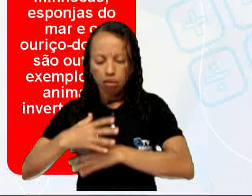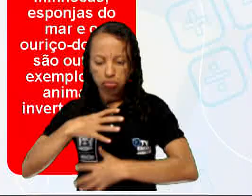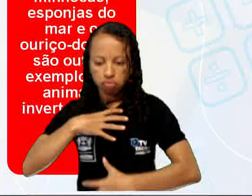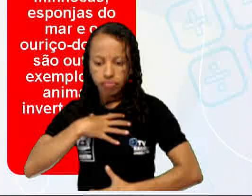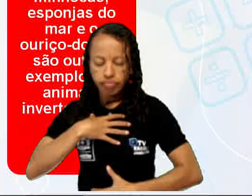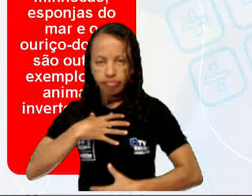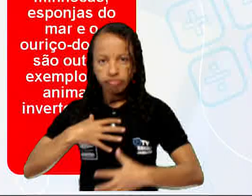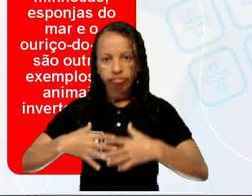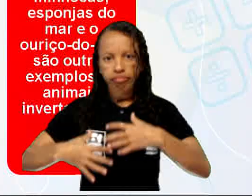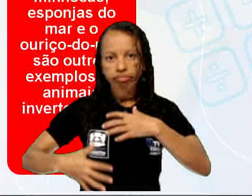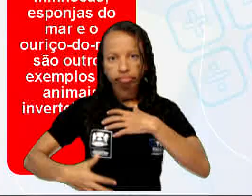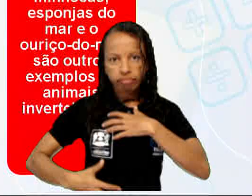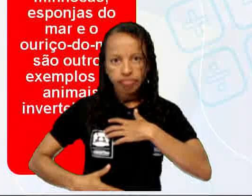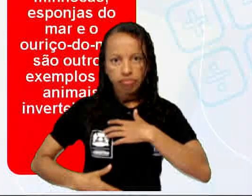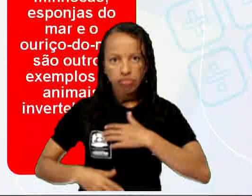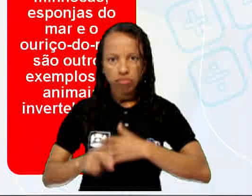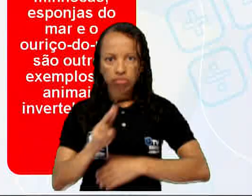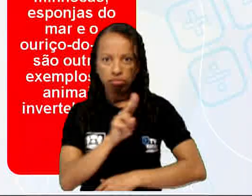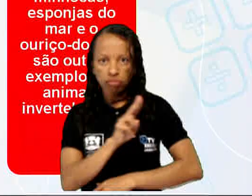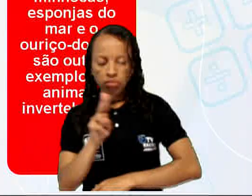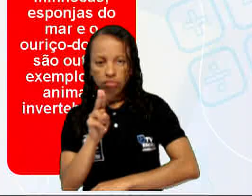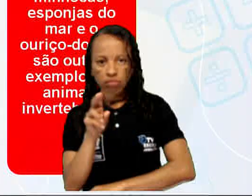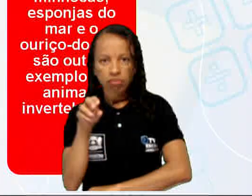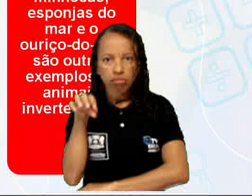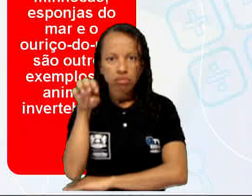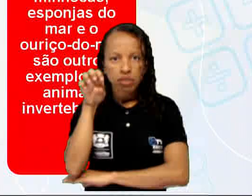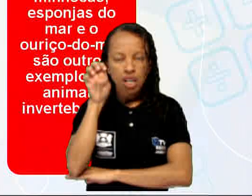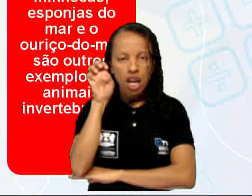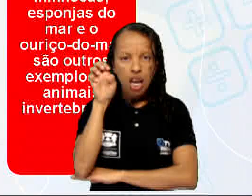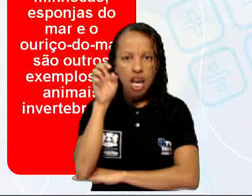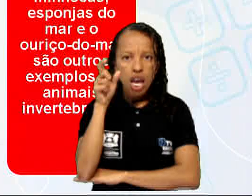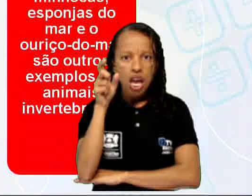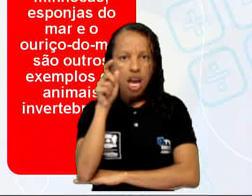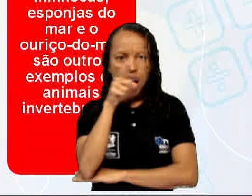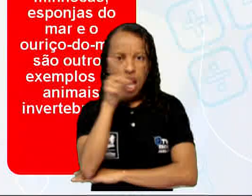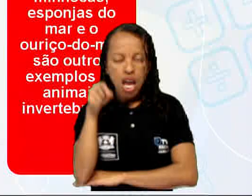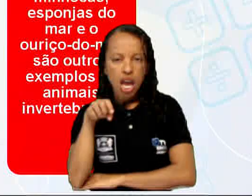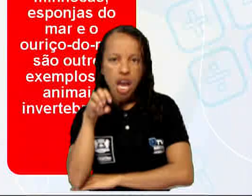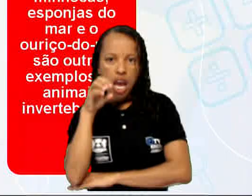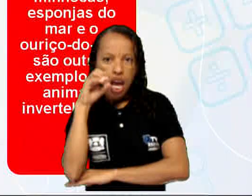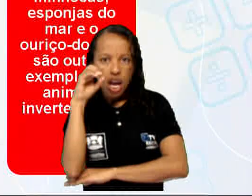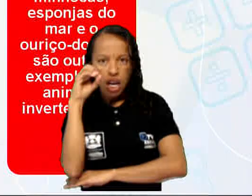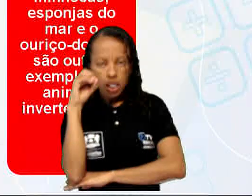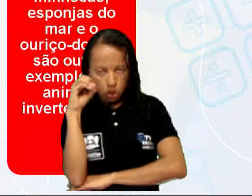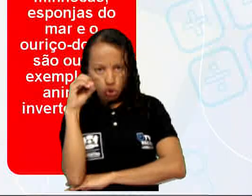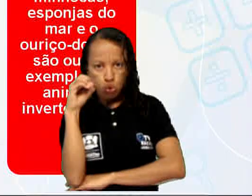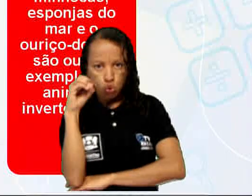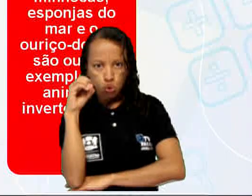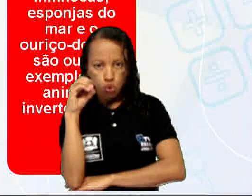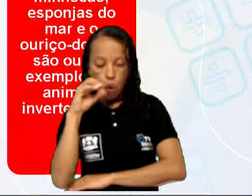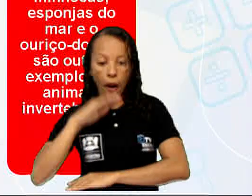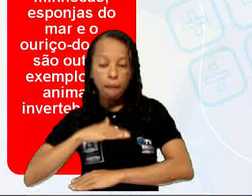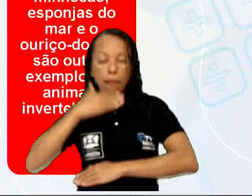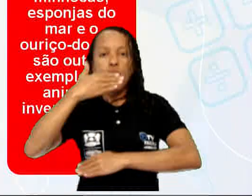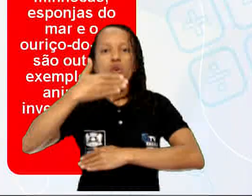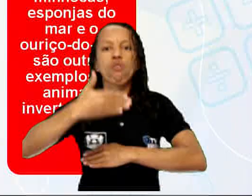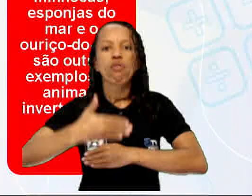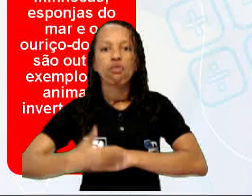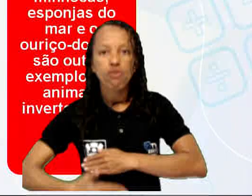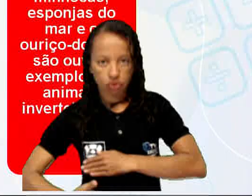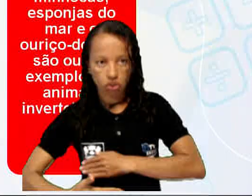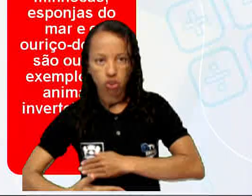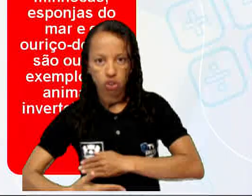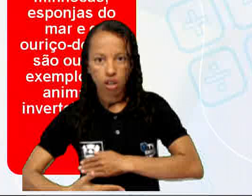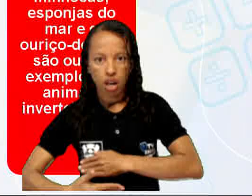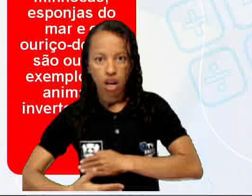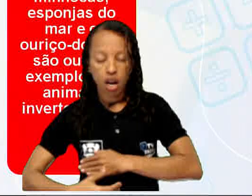nome de exoesqueleto, que é o esqueleto por fora. E os aracnídeos têm